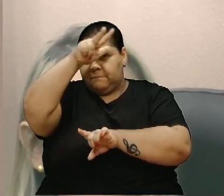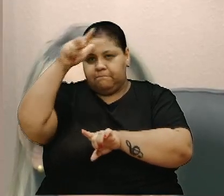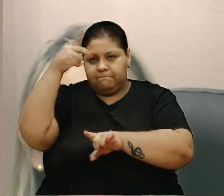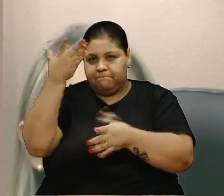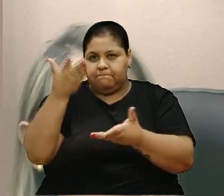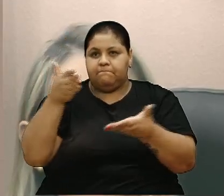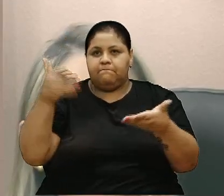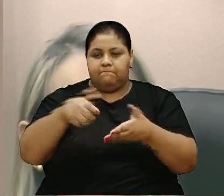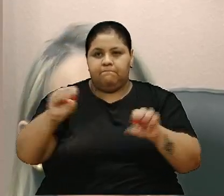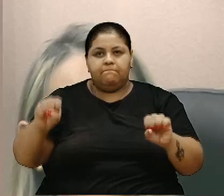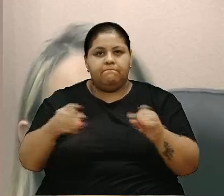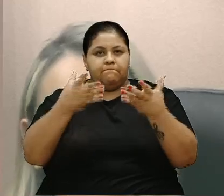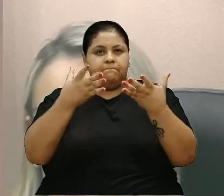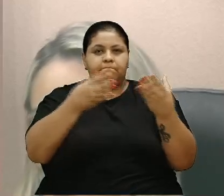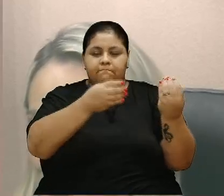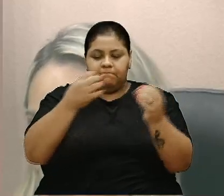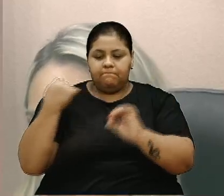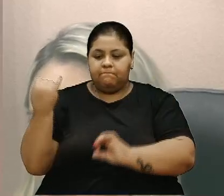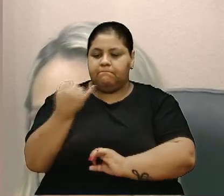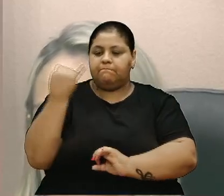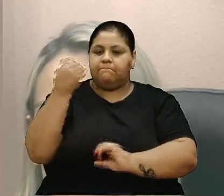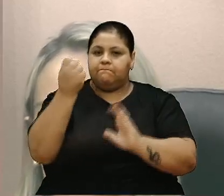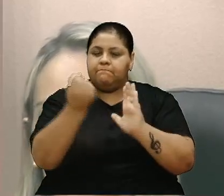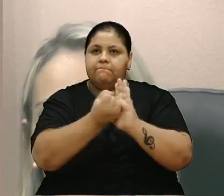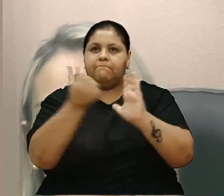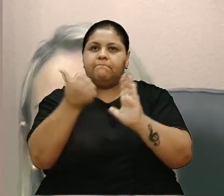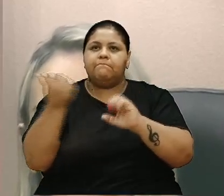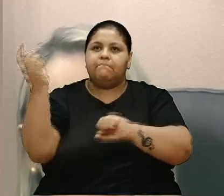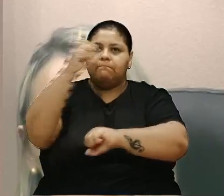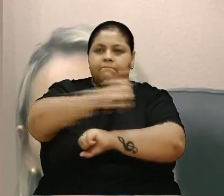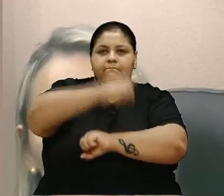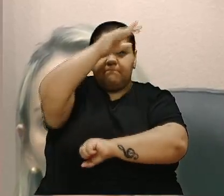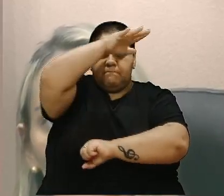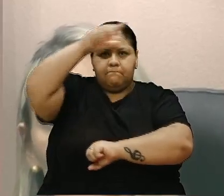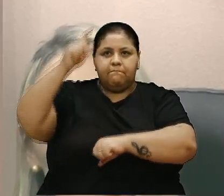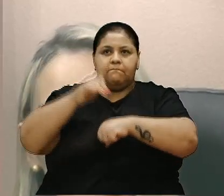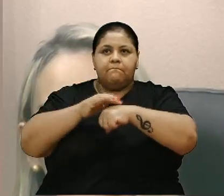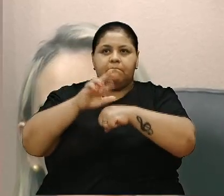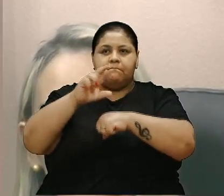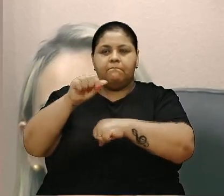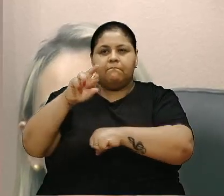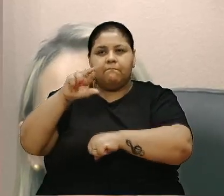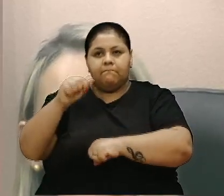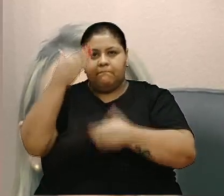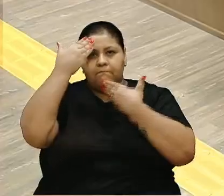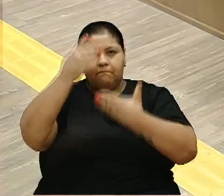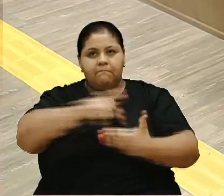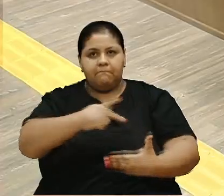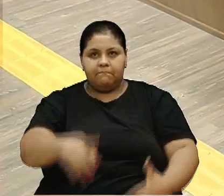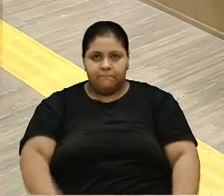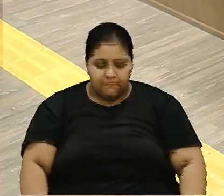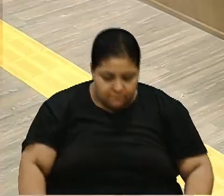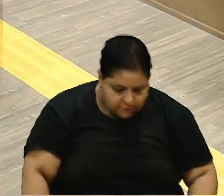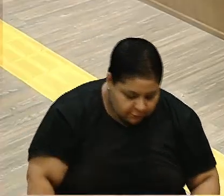nesse evento que vai ser muito importante e vai marcar o primeiro Dia Municipal das Doenças Raras. Obrigado, presidente. Obrigado. Encerrado.